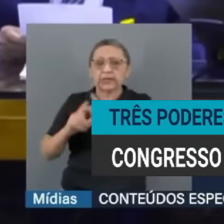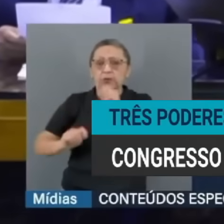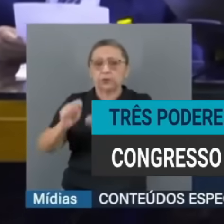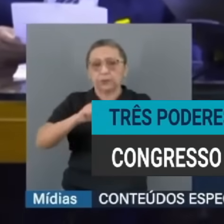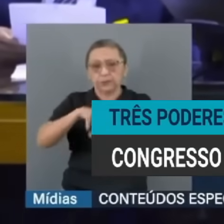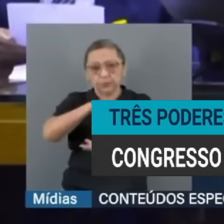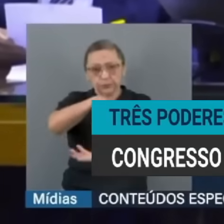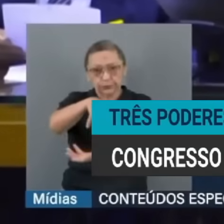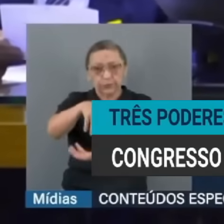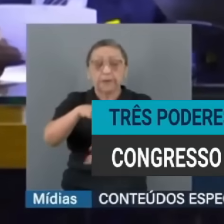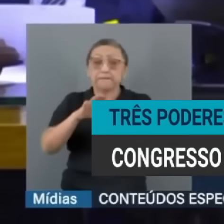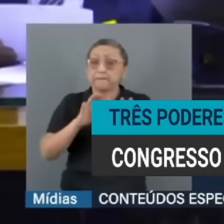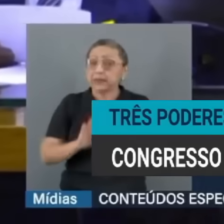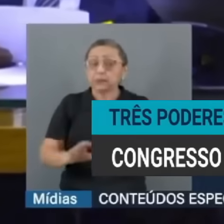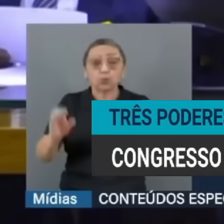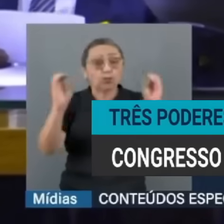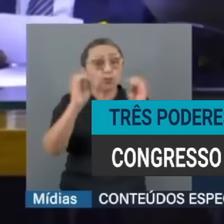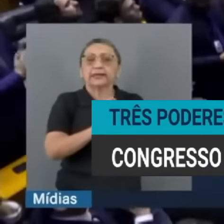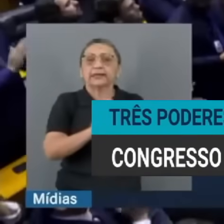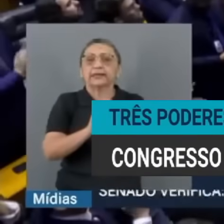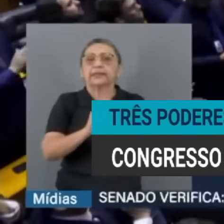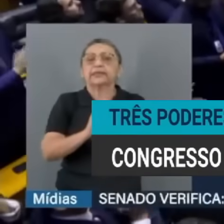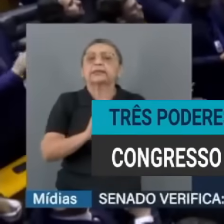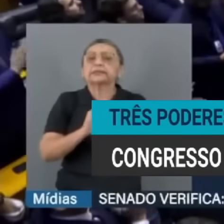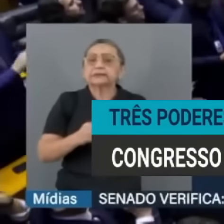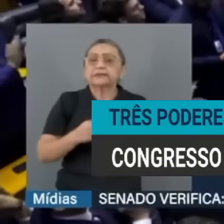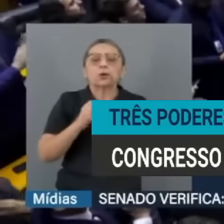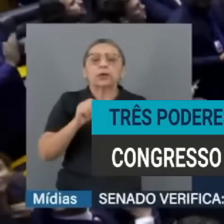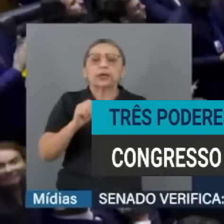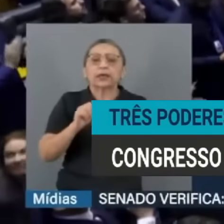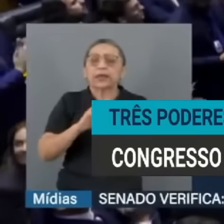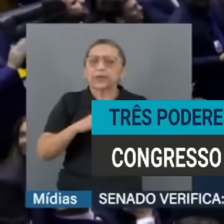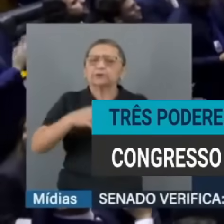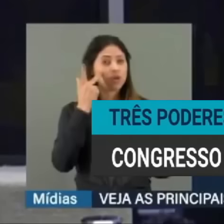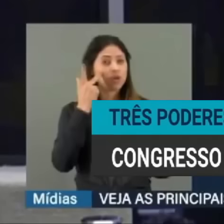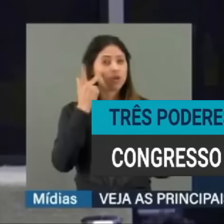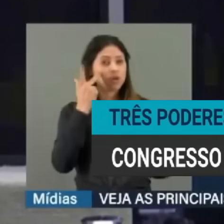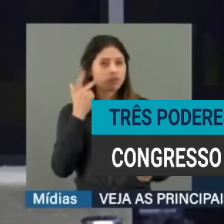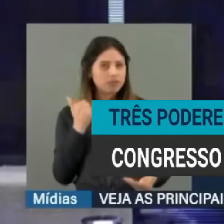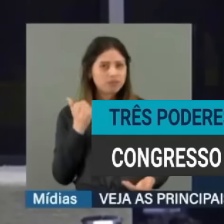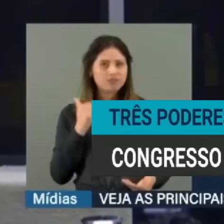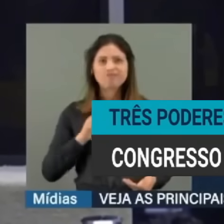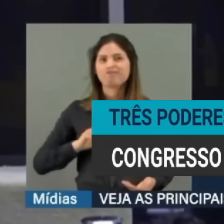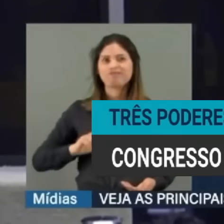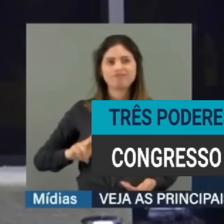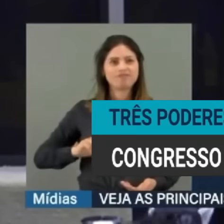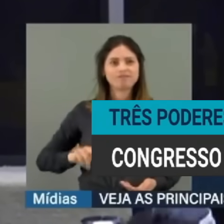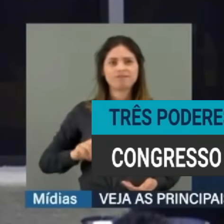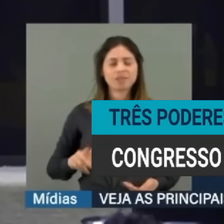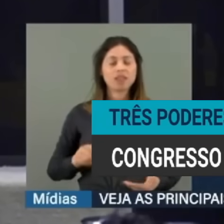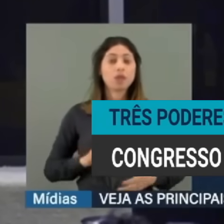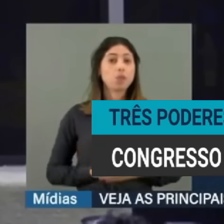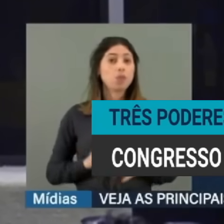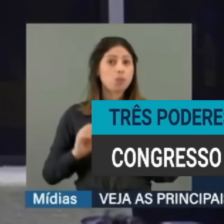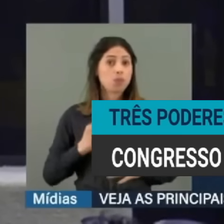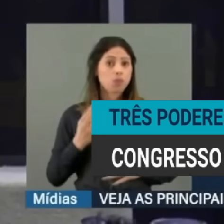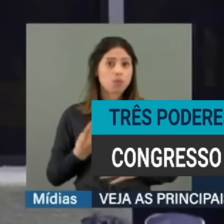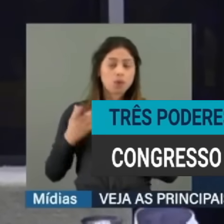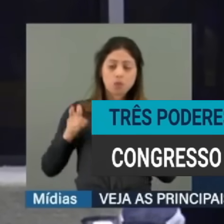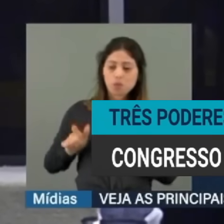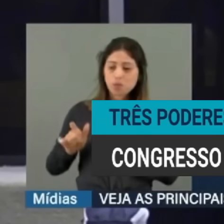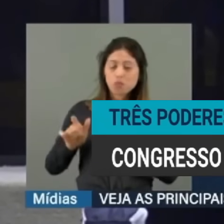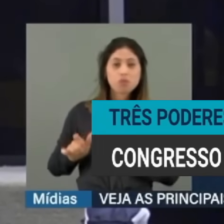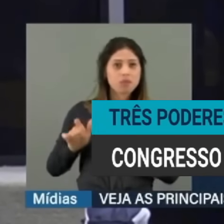a promulgação entra para a história do país afirmação corroborada pelo presidente da Câmara Artur